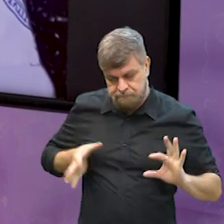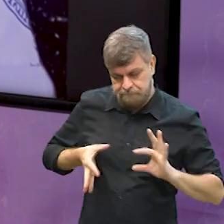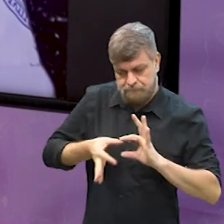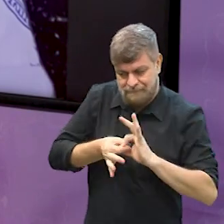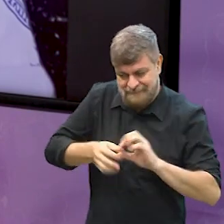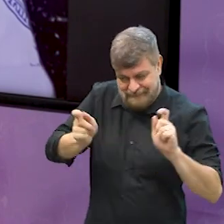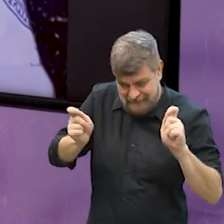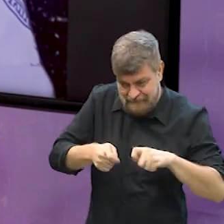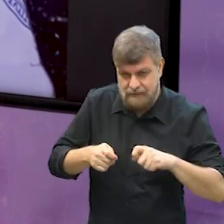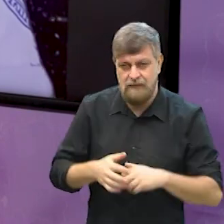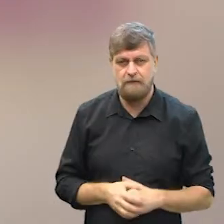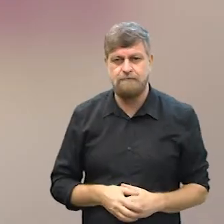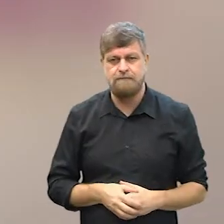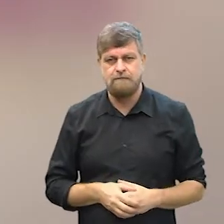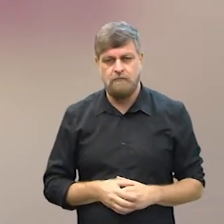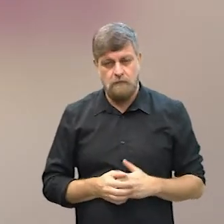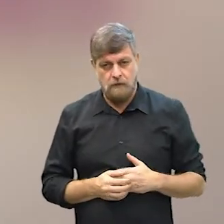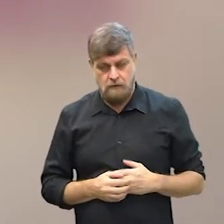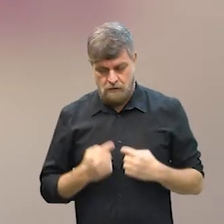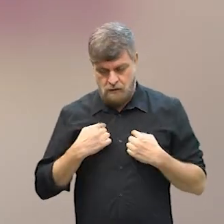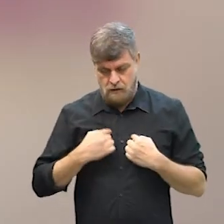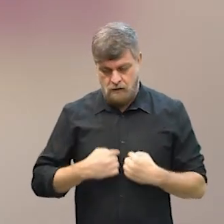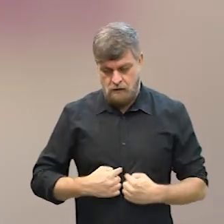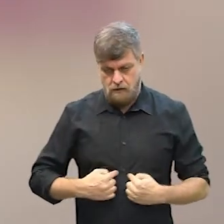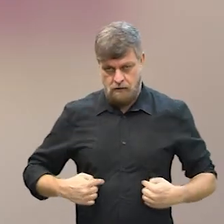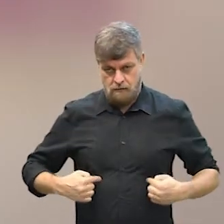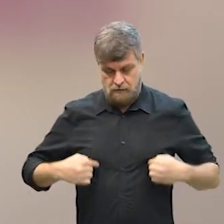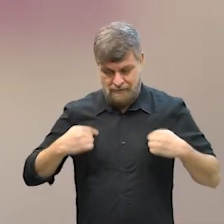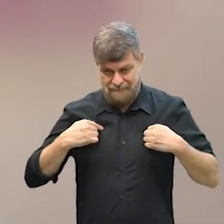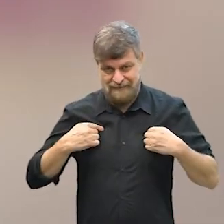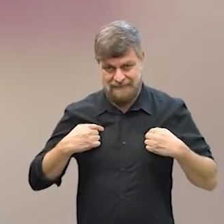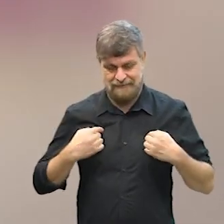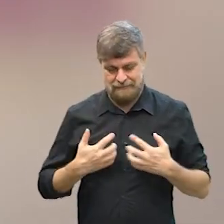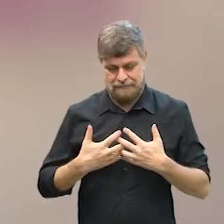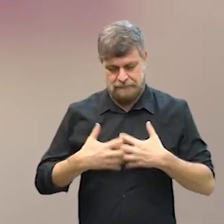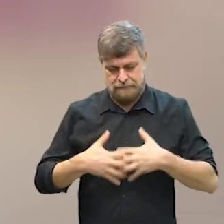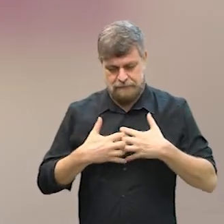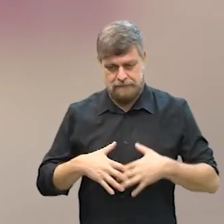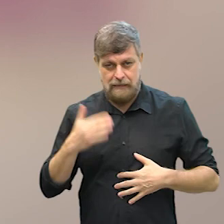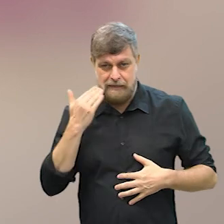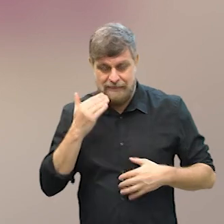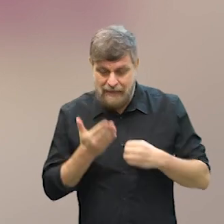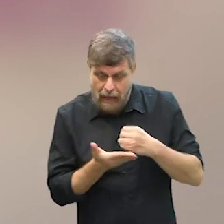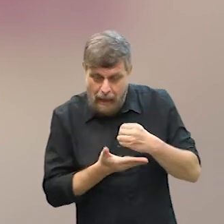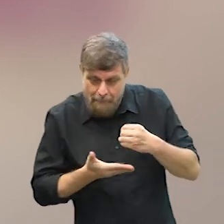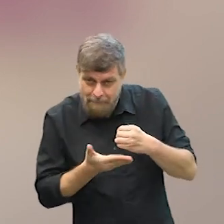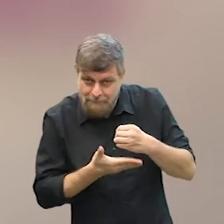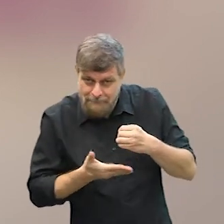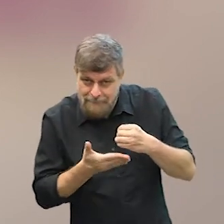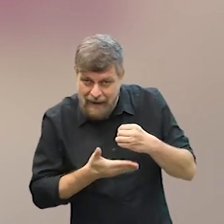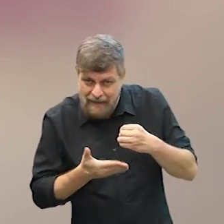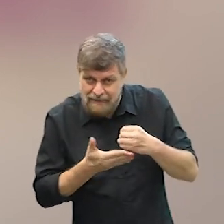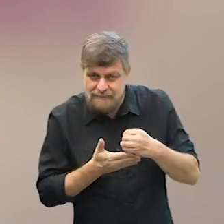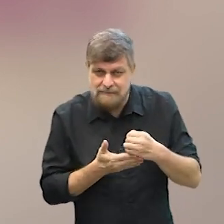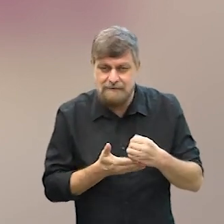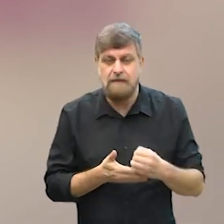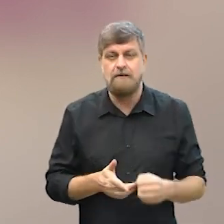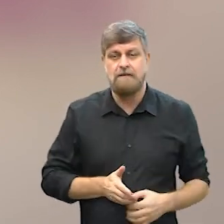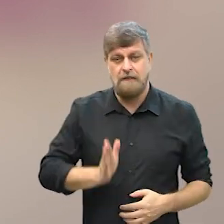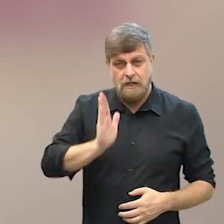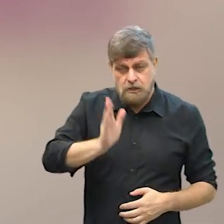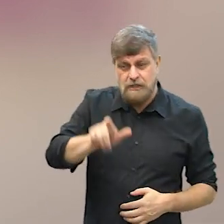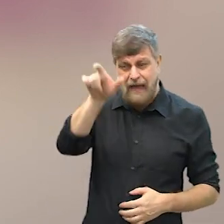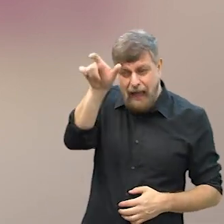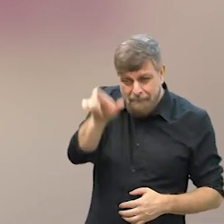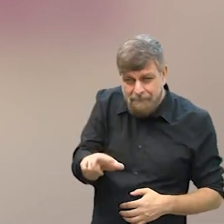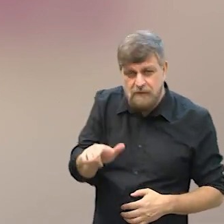é possível? Para o tratamento da hipertensão pulmonar primária, ou seja, quando o indivíduo